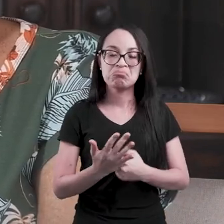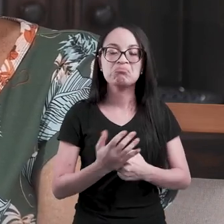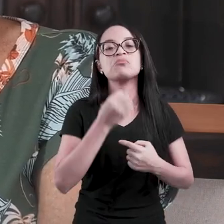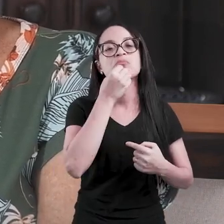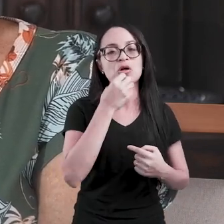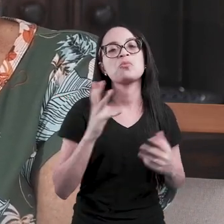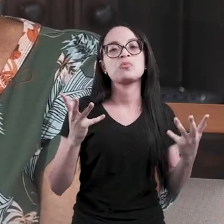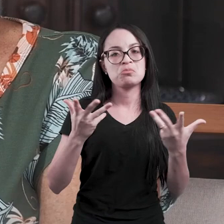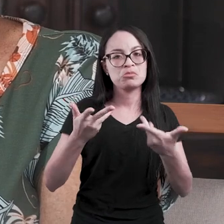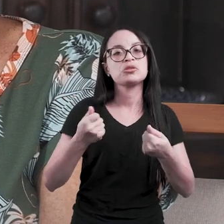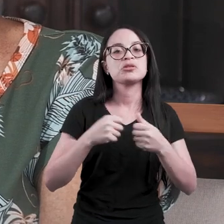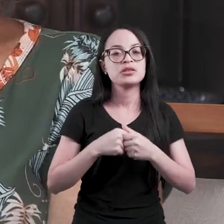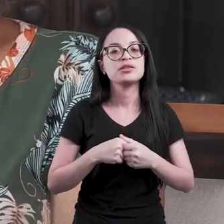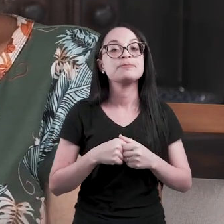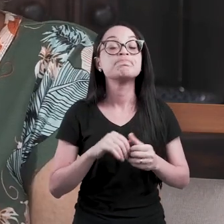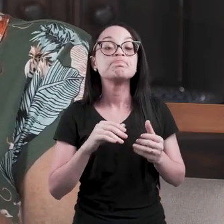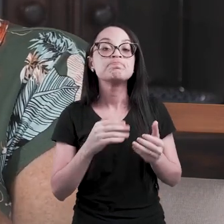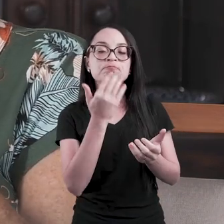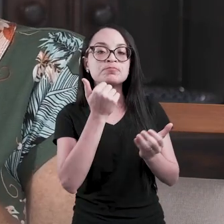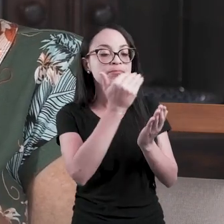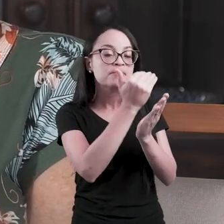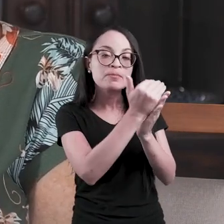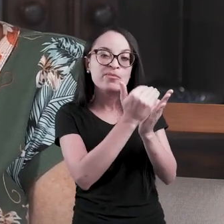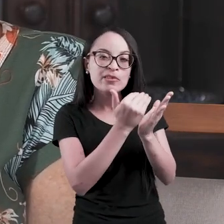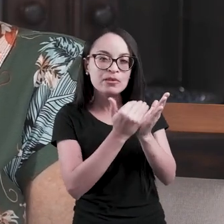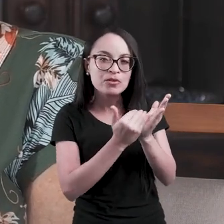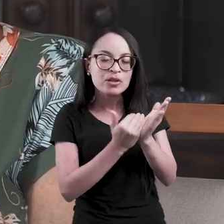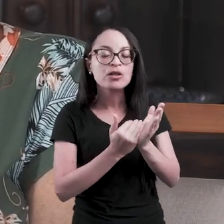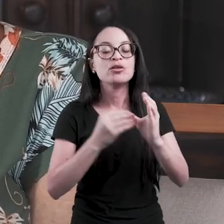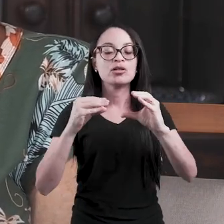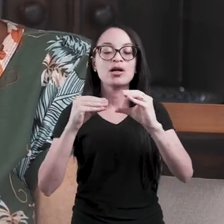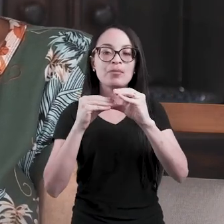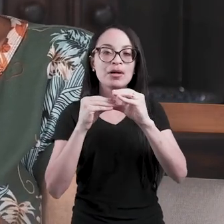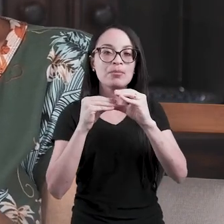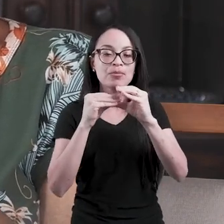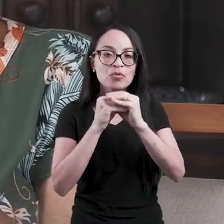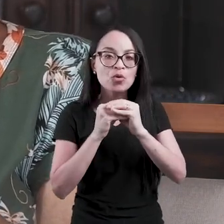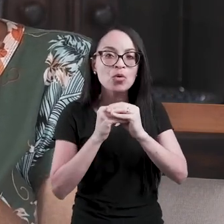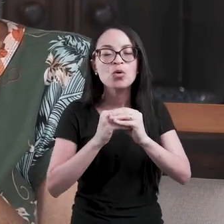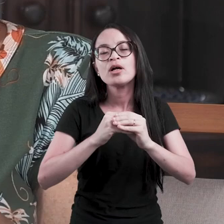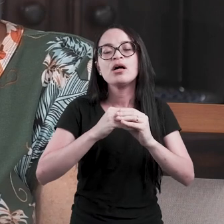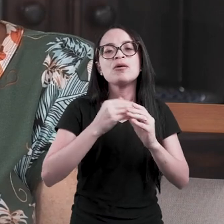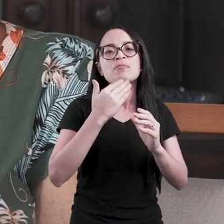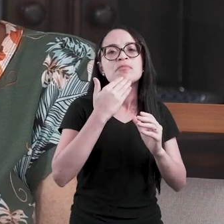muitas qualidades nutricionais, assim. Os ingredientes que constituem a pamonha